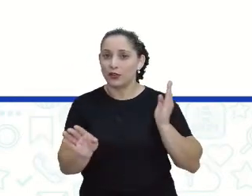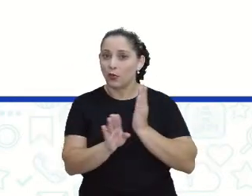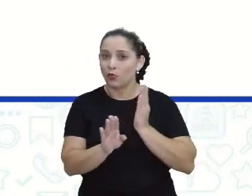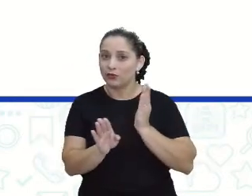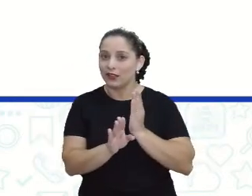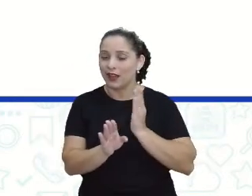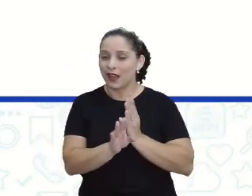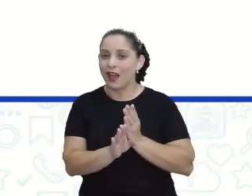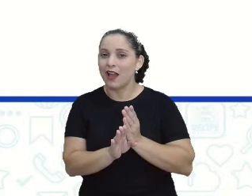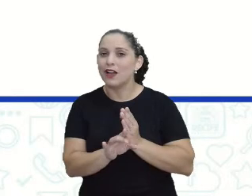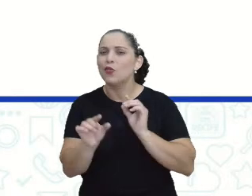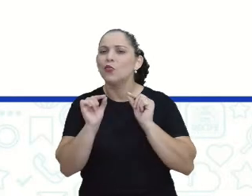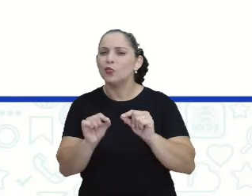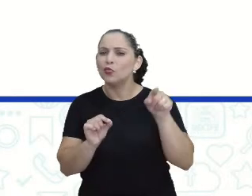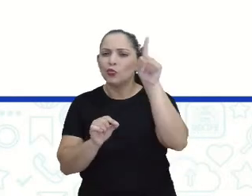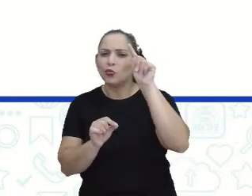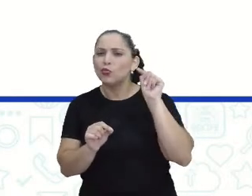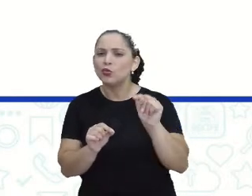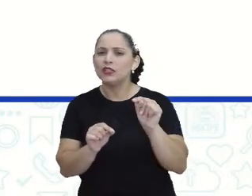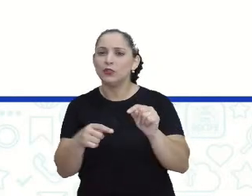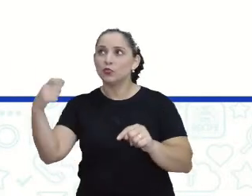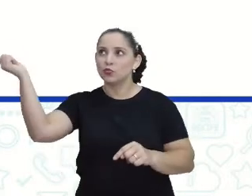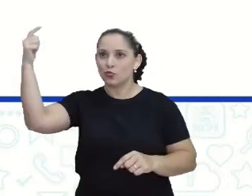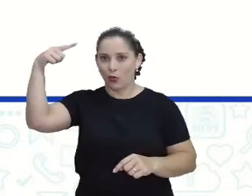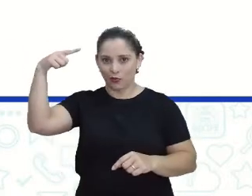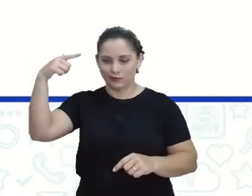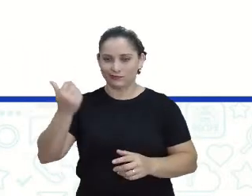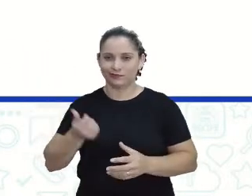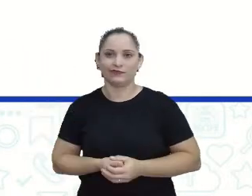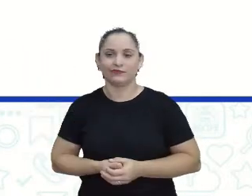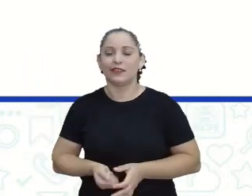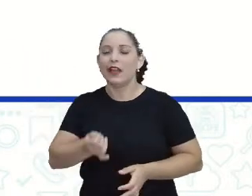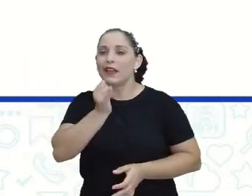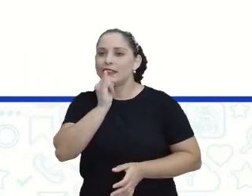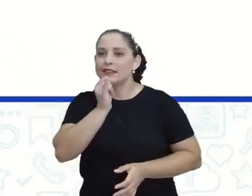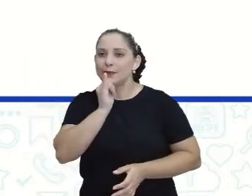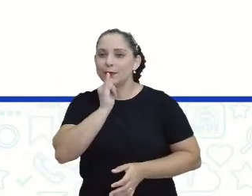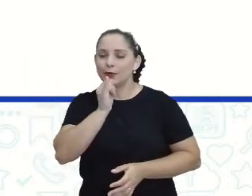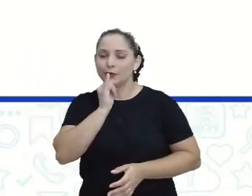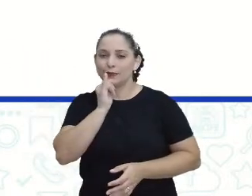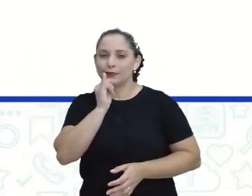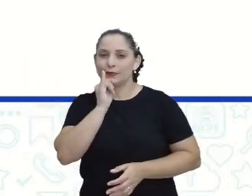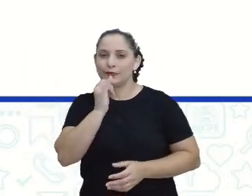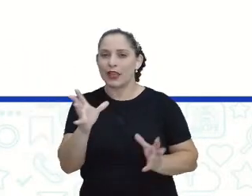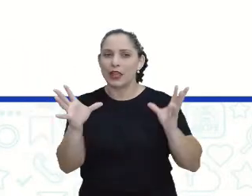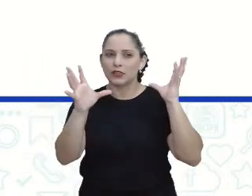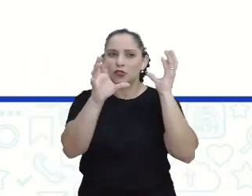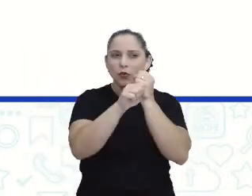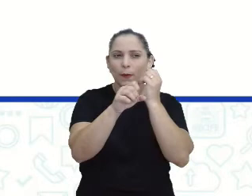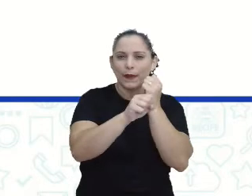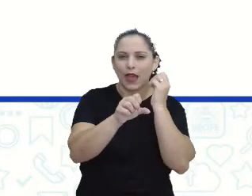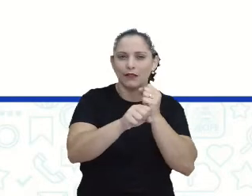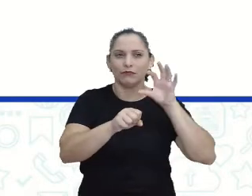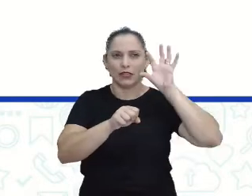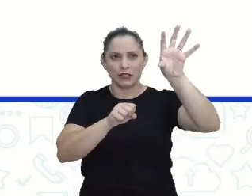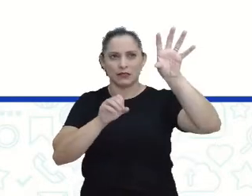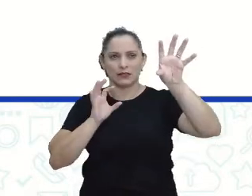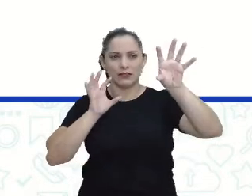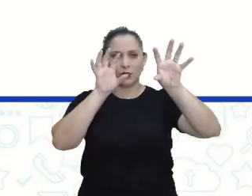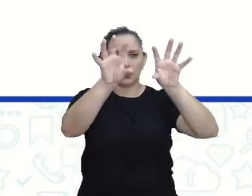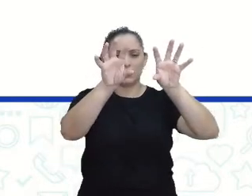Sol. No caso ali, ó, qual é o valor que, somado àquele valor do trevo de 4 folhas, que é 5, ou